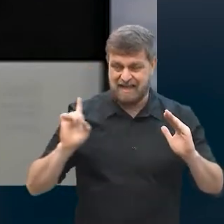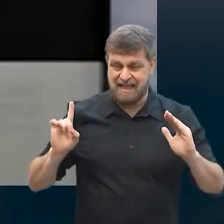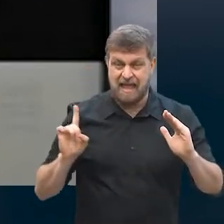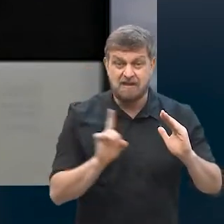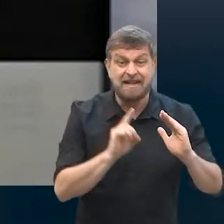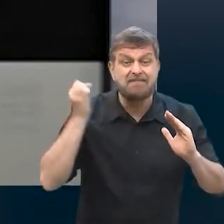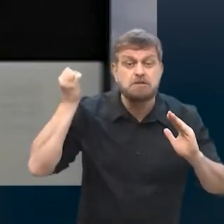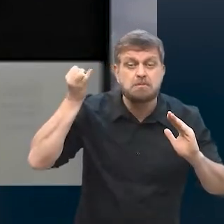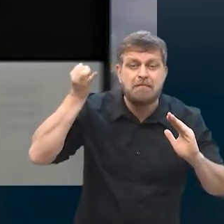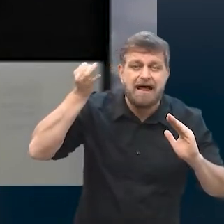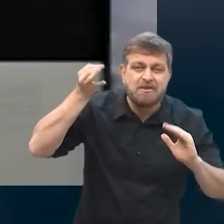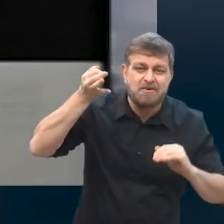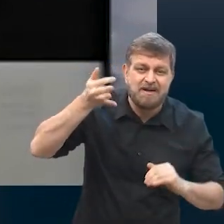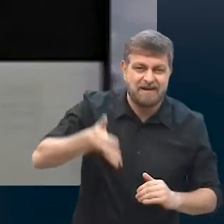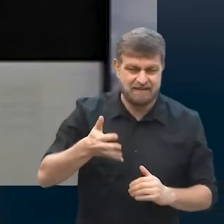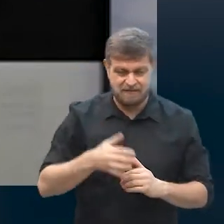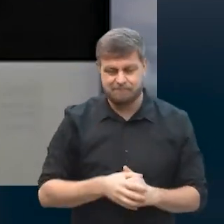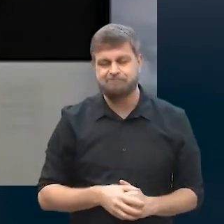casa,